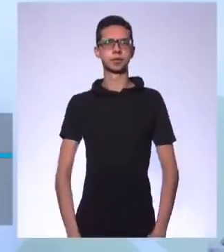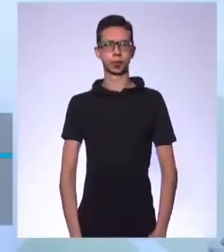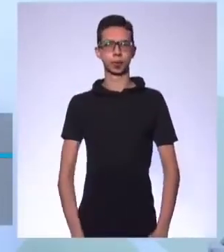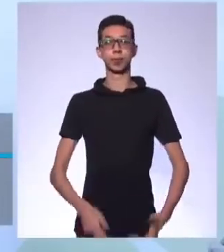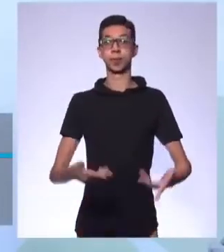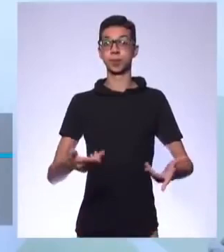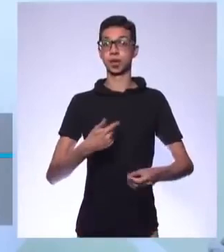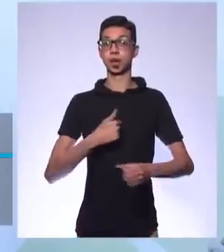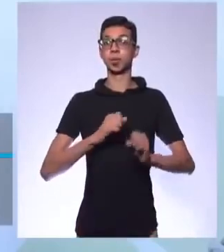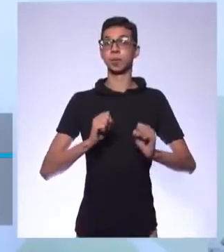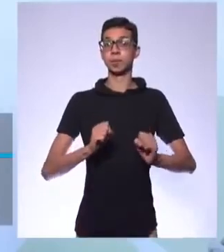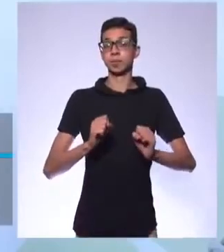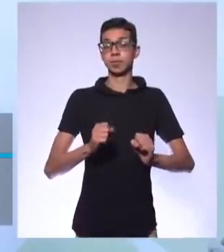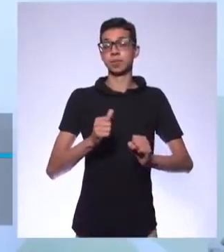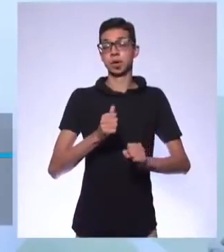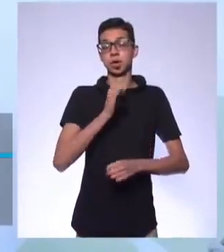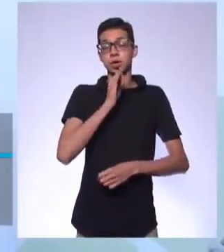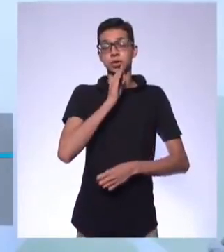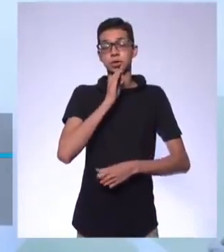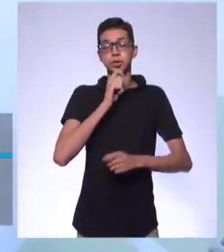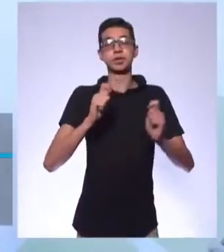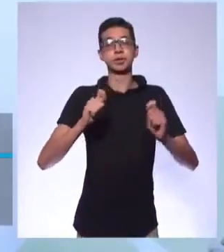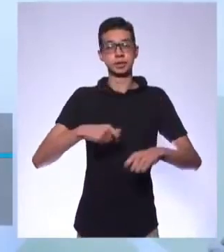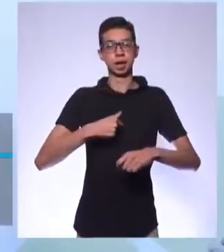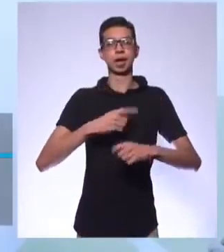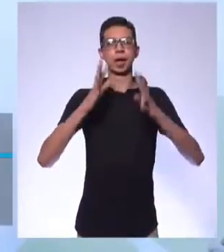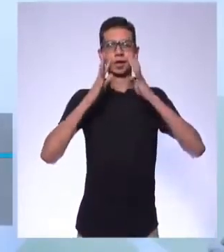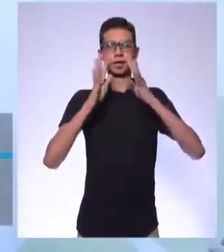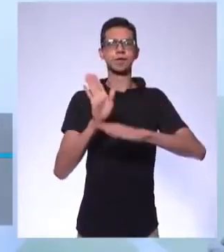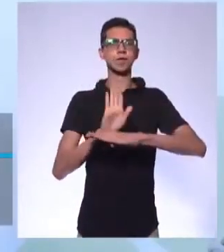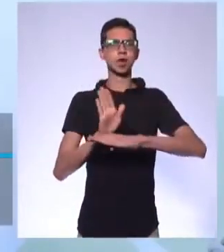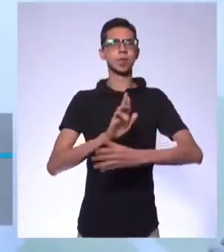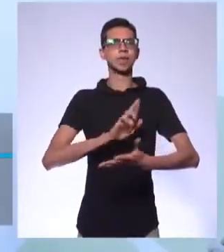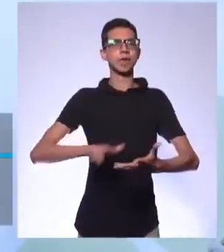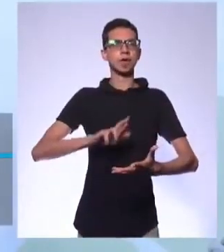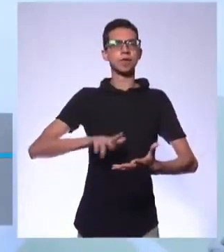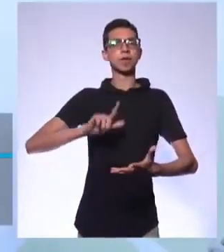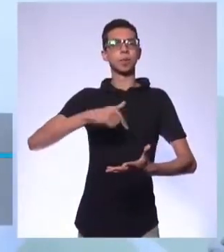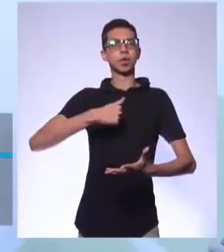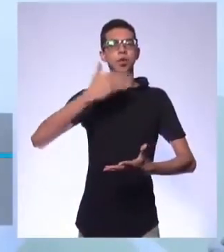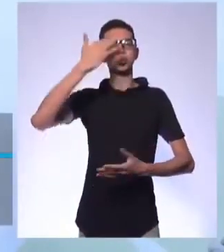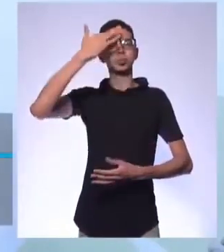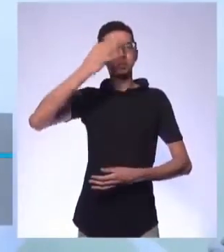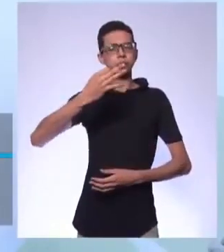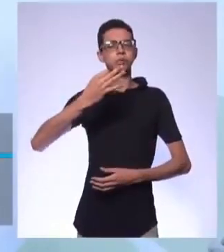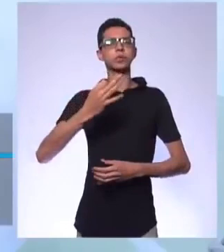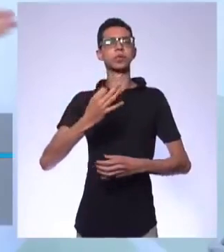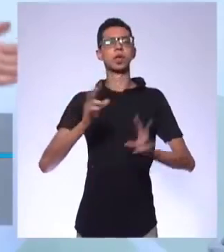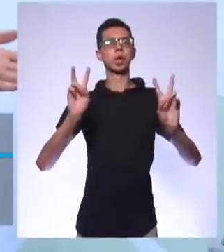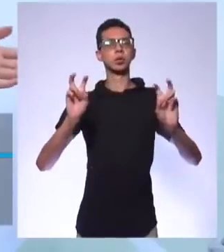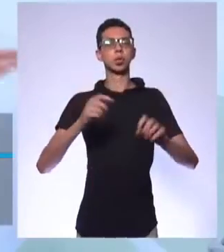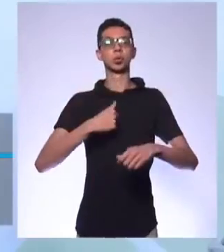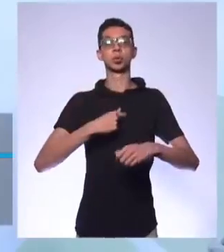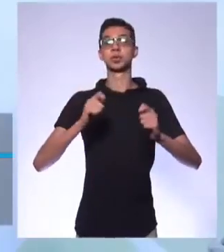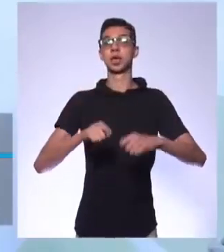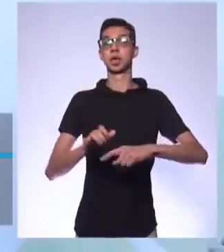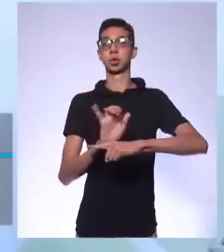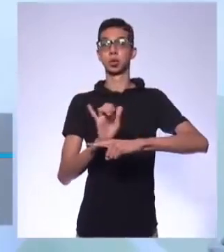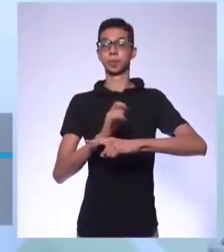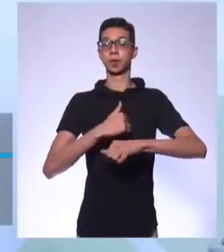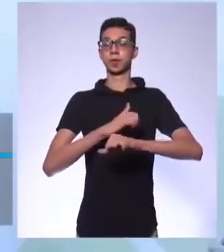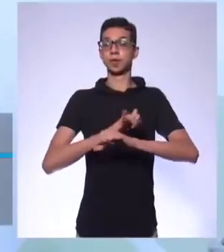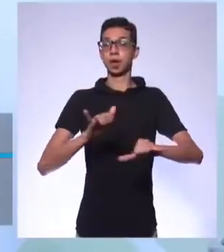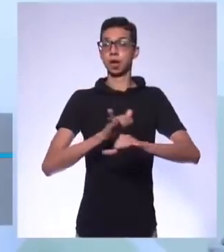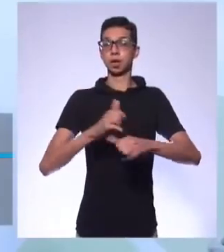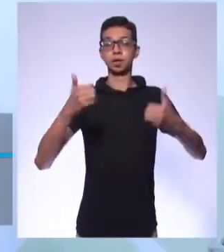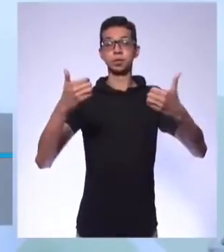posso começar assim, assistindo muitos filmes, e daqui a pouco eu vou me entendendo tanto do assunto que eu acabo abrindo lá um canal do YouTube para poder falar sobre